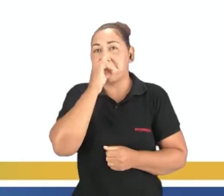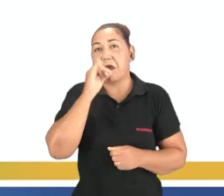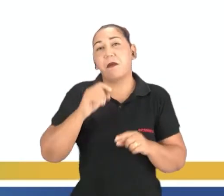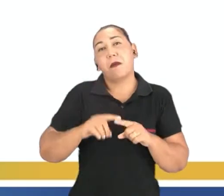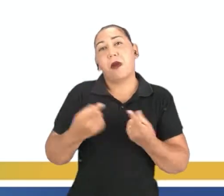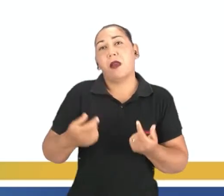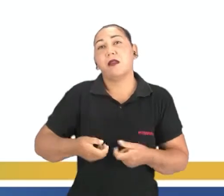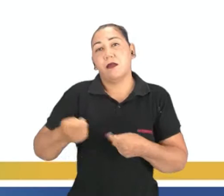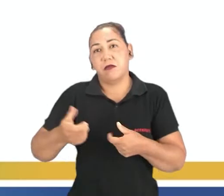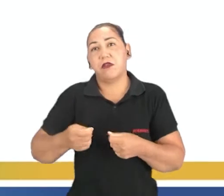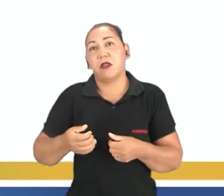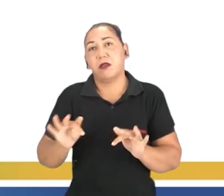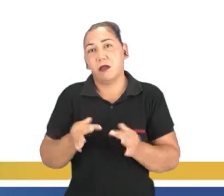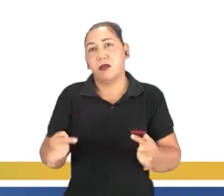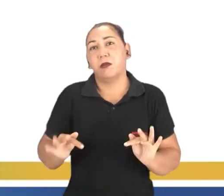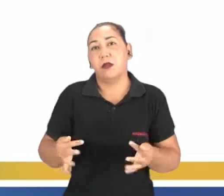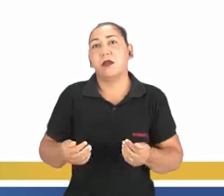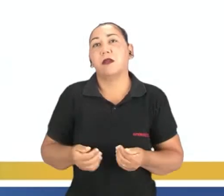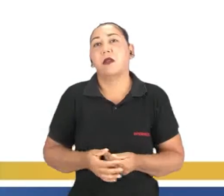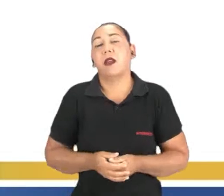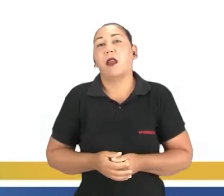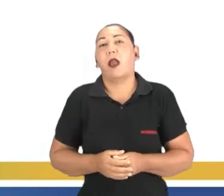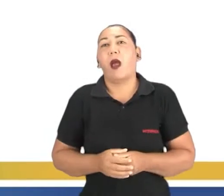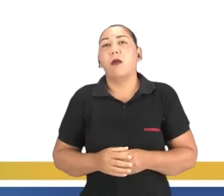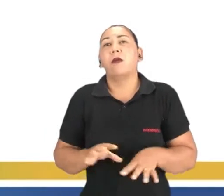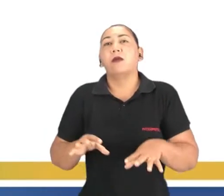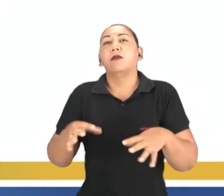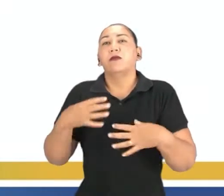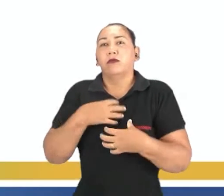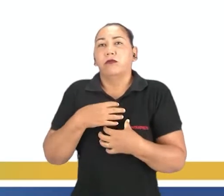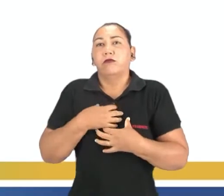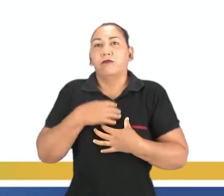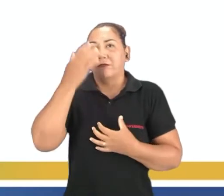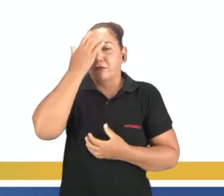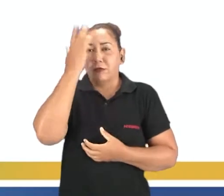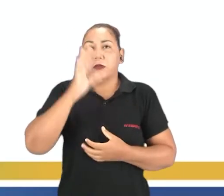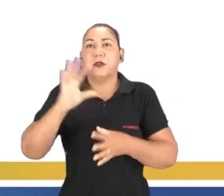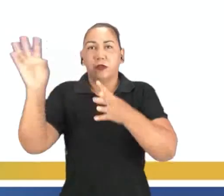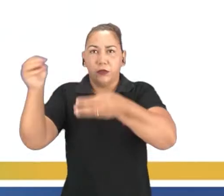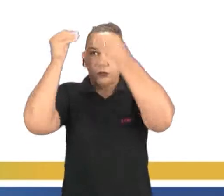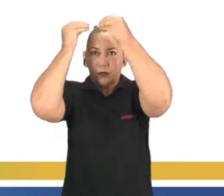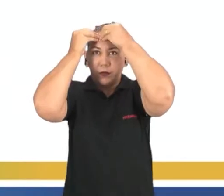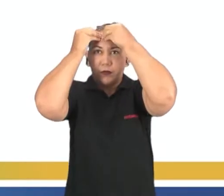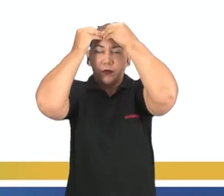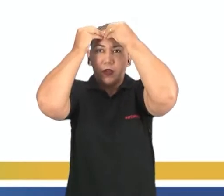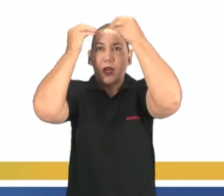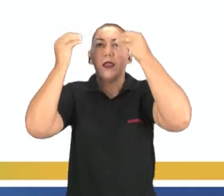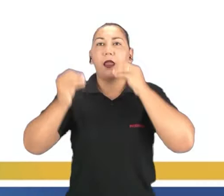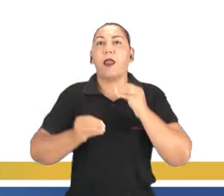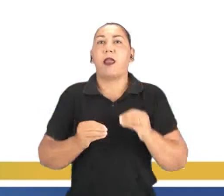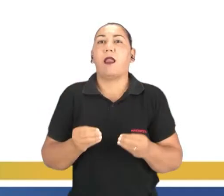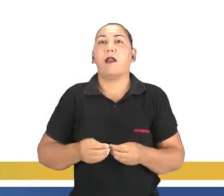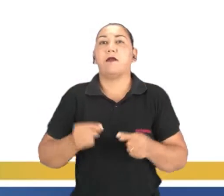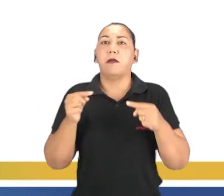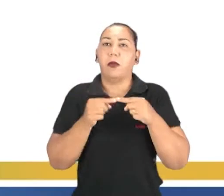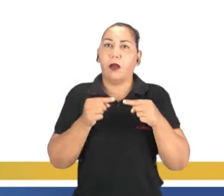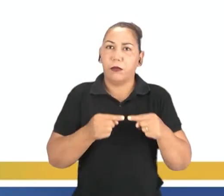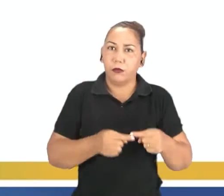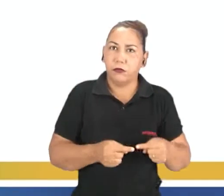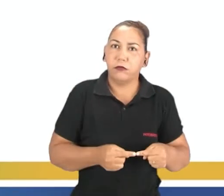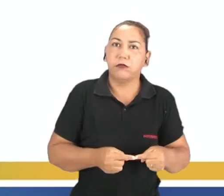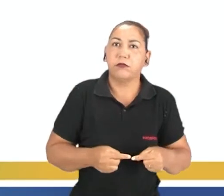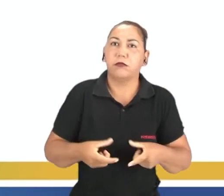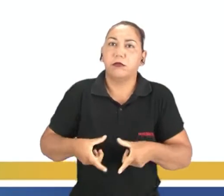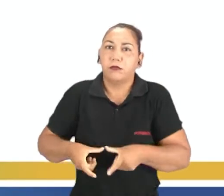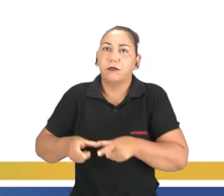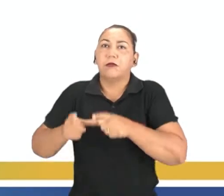você acabou de aprender, é uma forma fácil de ajudar o seu cérebro a memorizar e fazer associações que levam até as